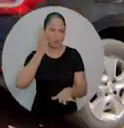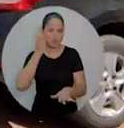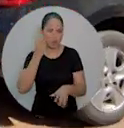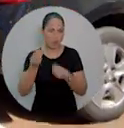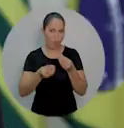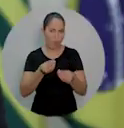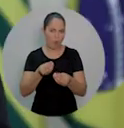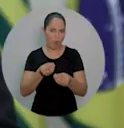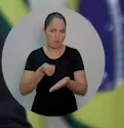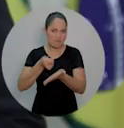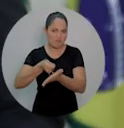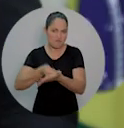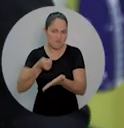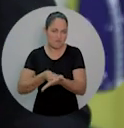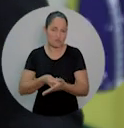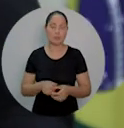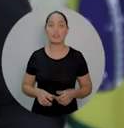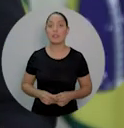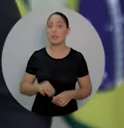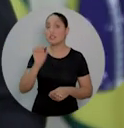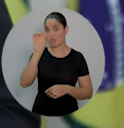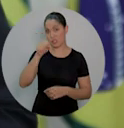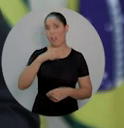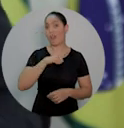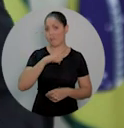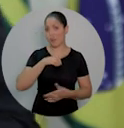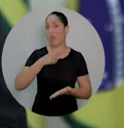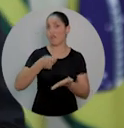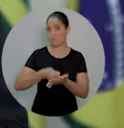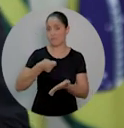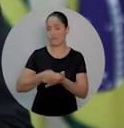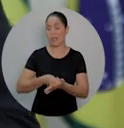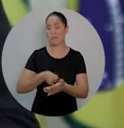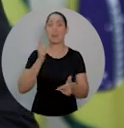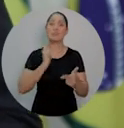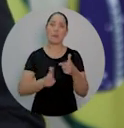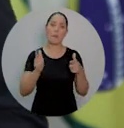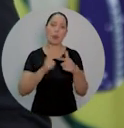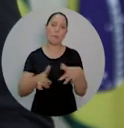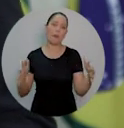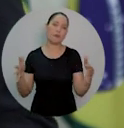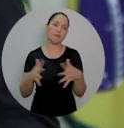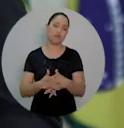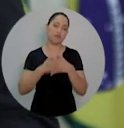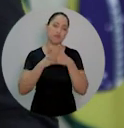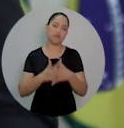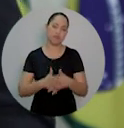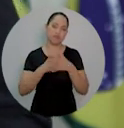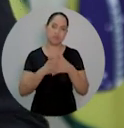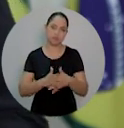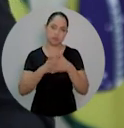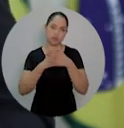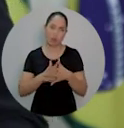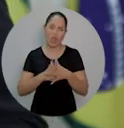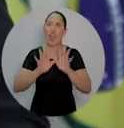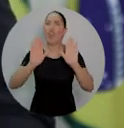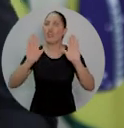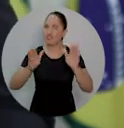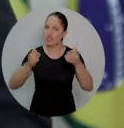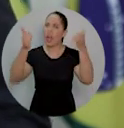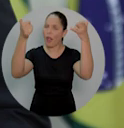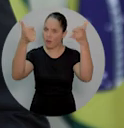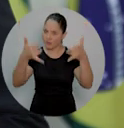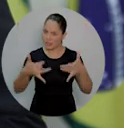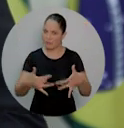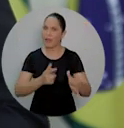em fazer isso? Sim, existe sim, mas é um problema complexo. A primeira forma já foi elaborada